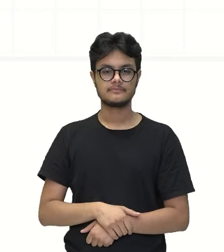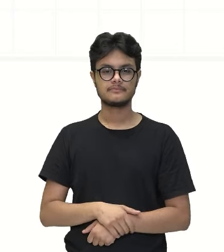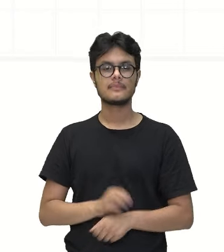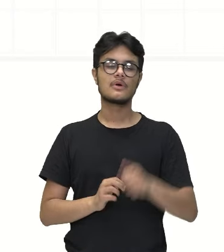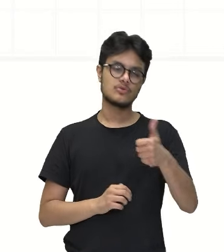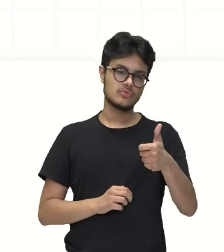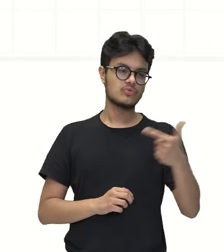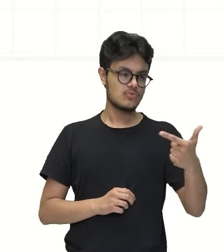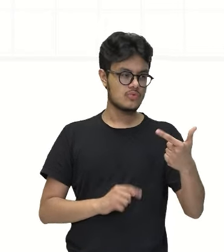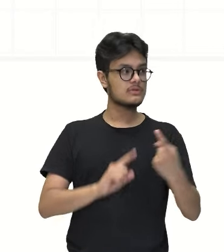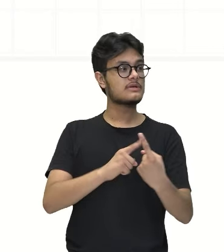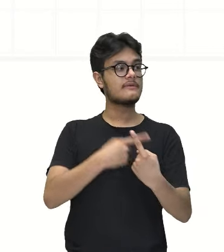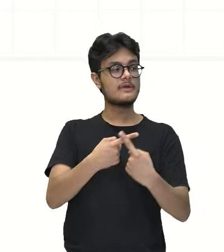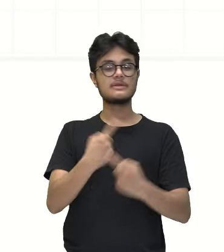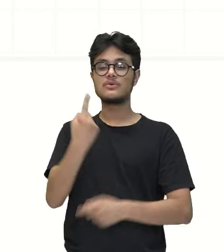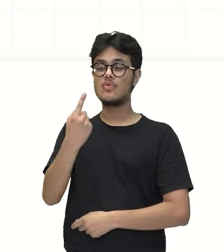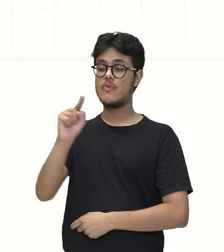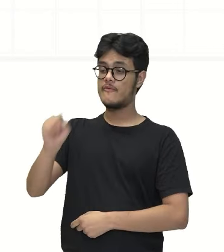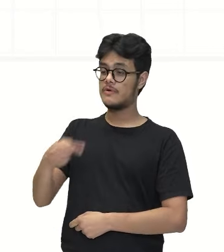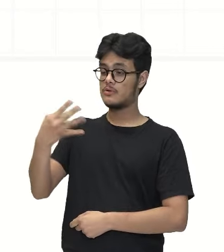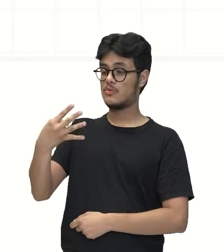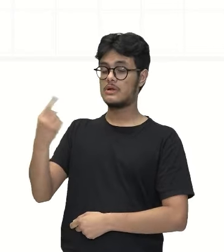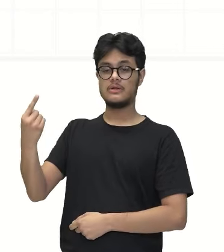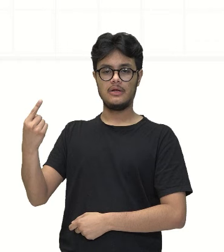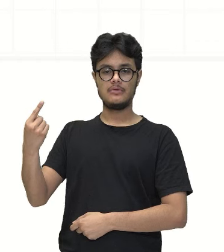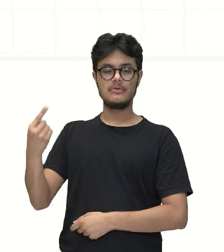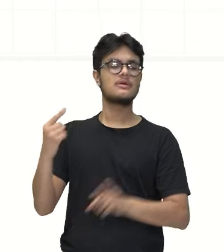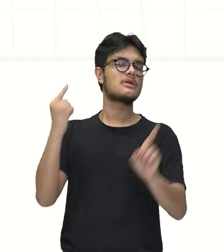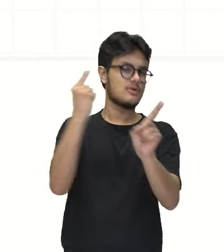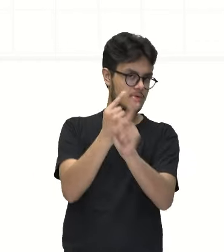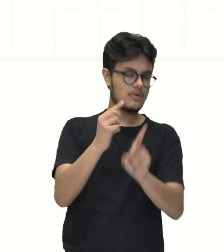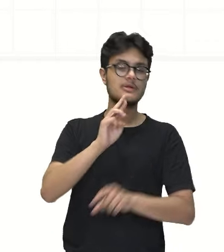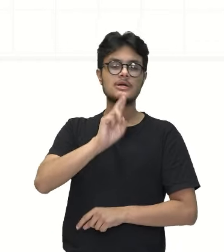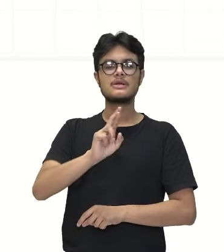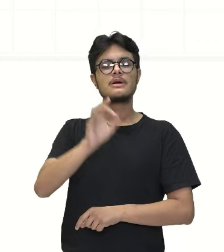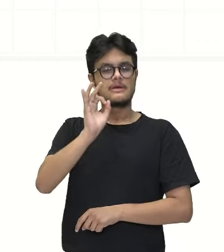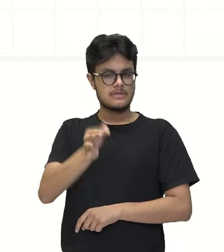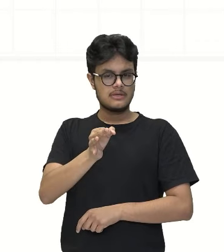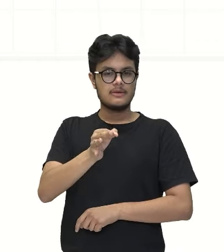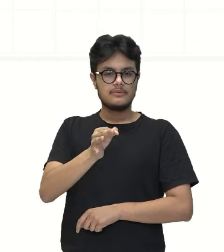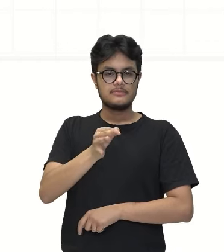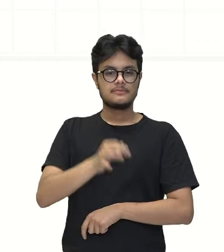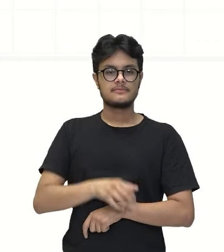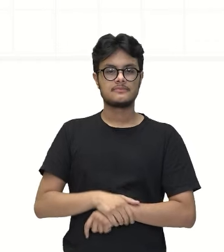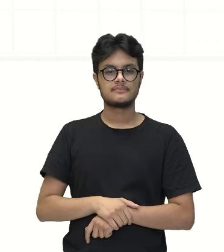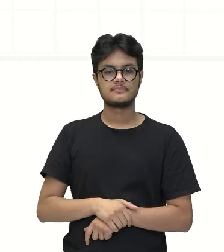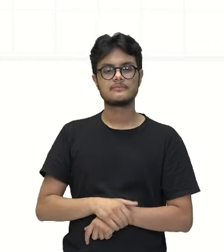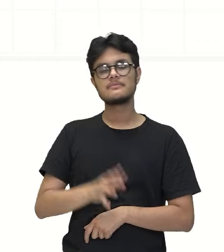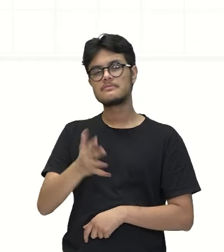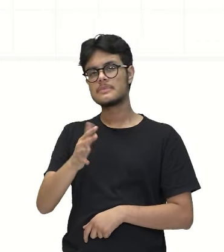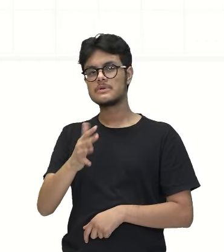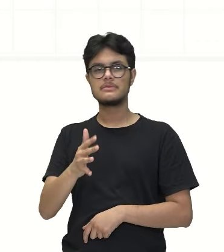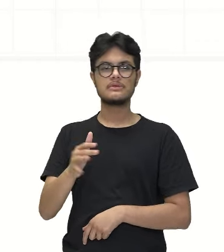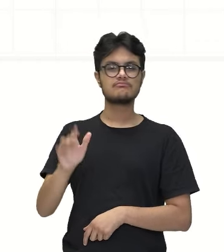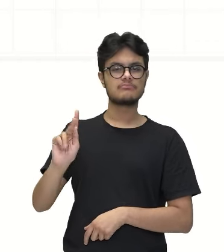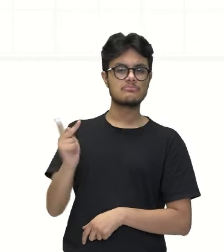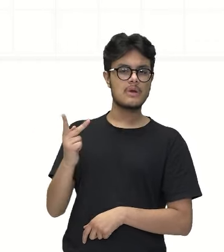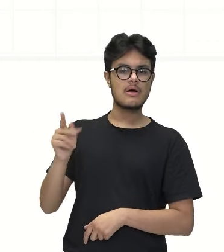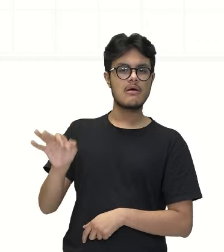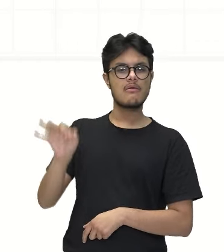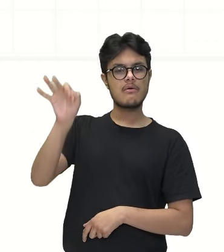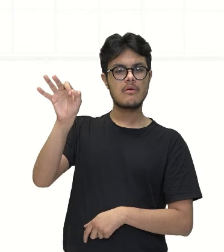12 por 1,41, você vai chegar a um resultado mais aproximado aí da altura,